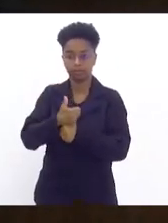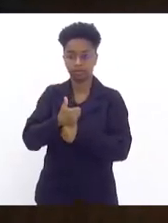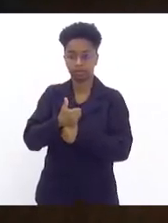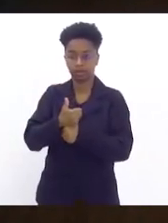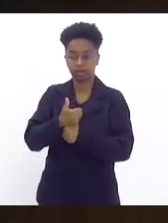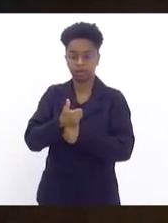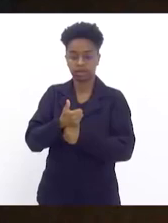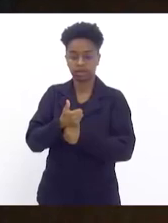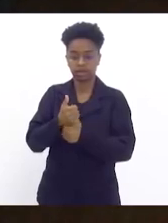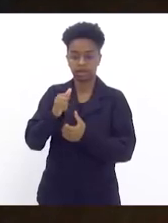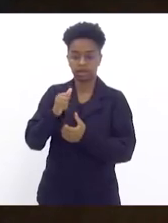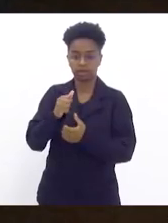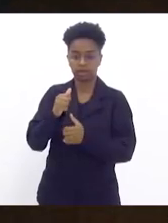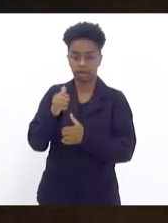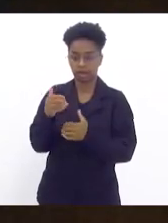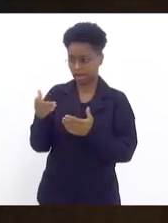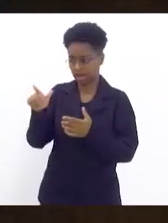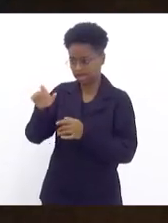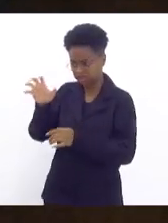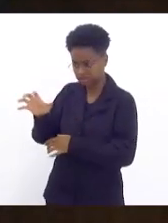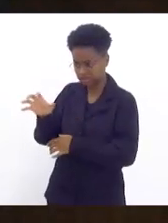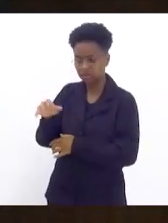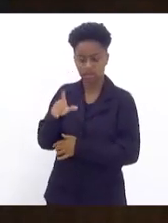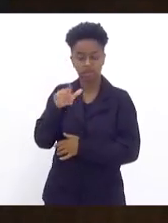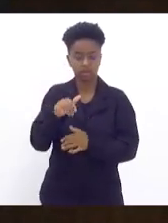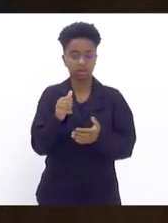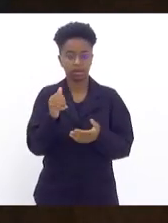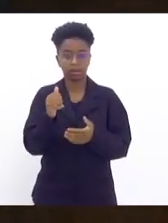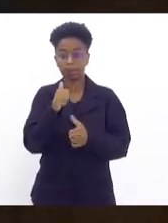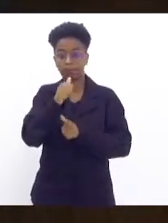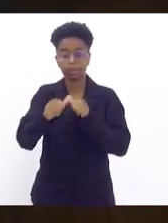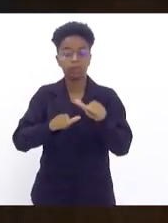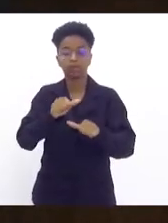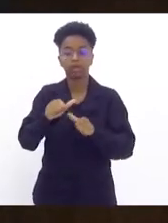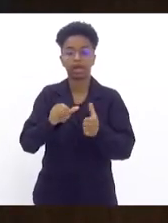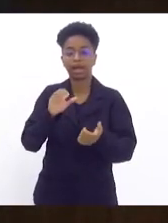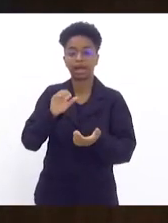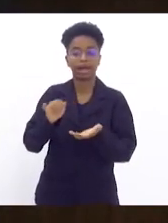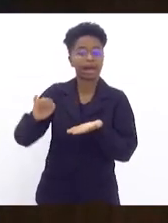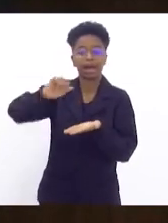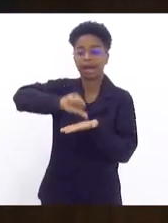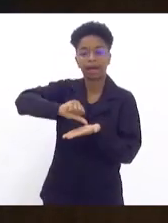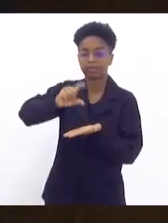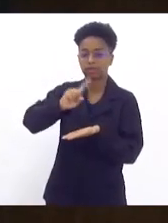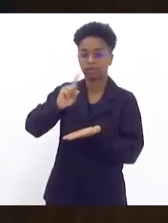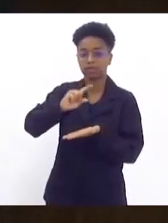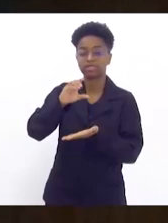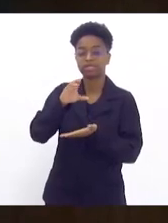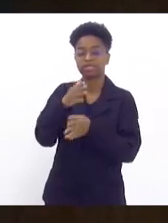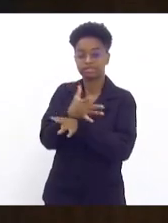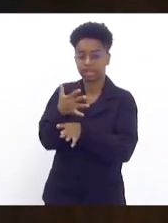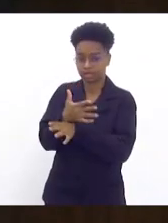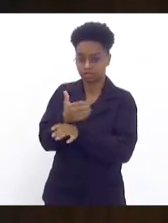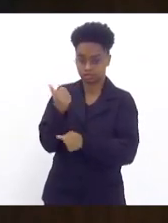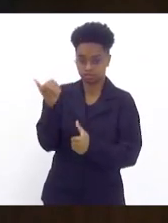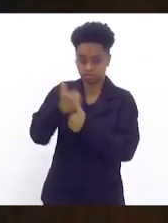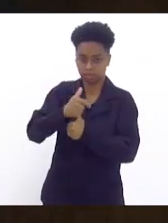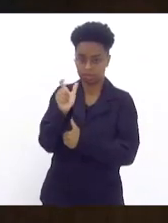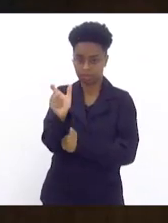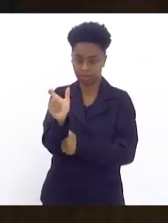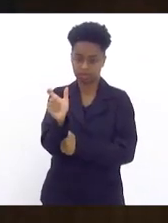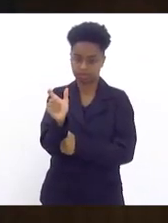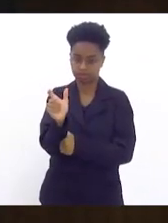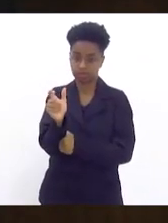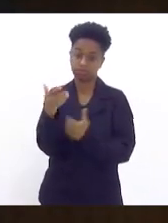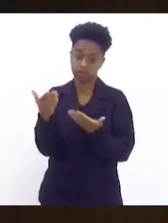esse agora trocando o capital para a cidade do entretenimento e da Gastronomia E aí pedi a vossa excelência que